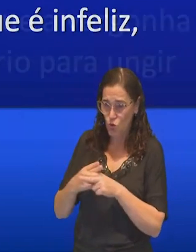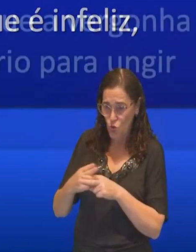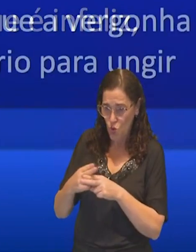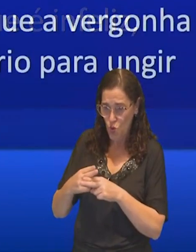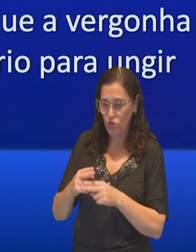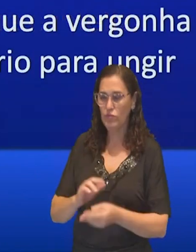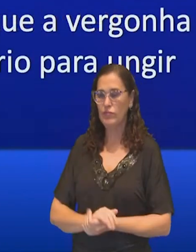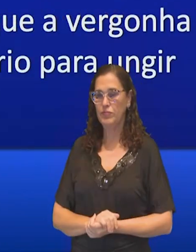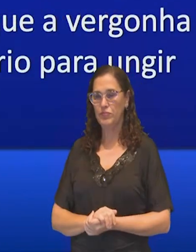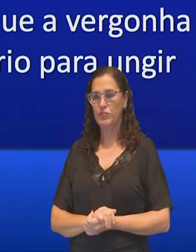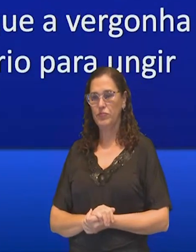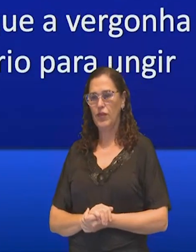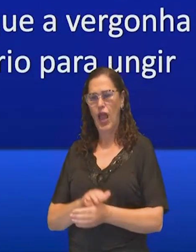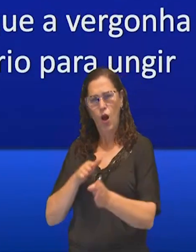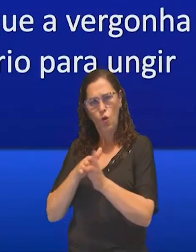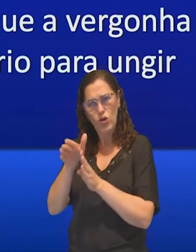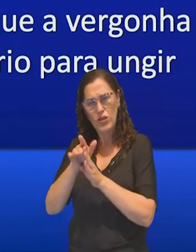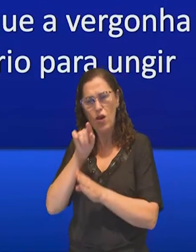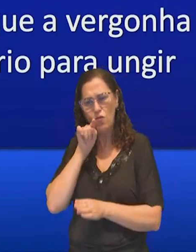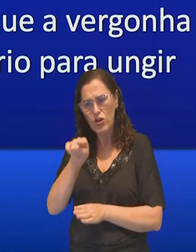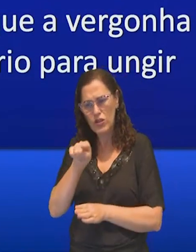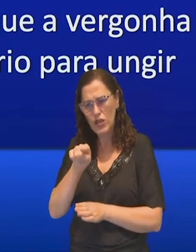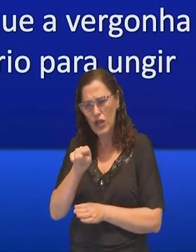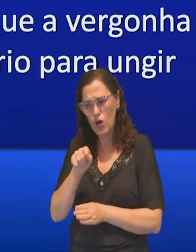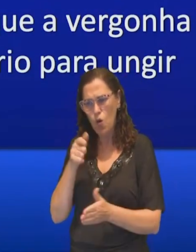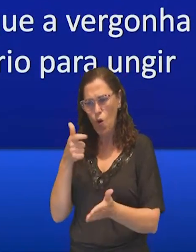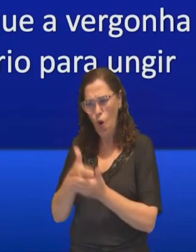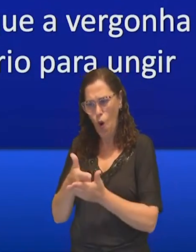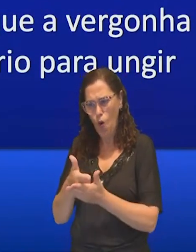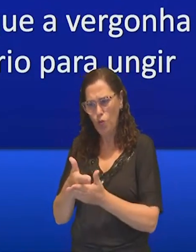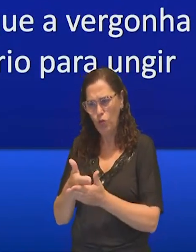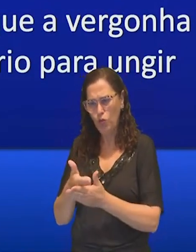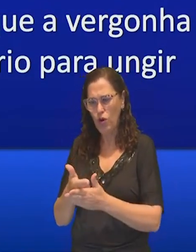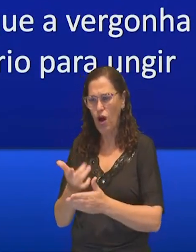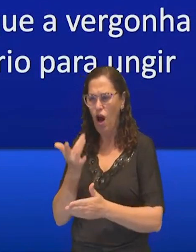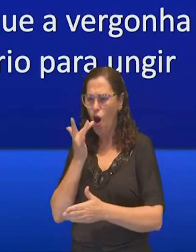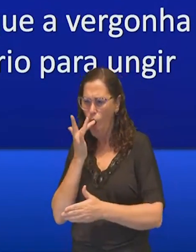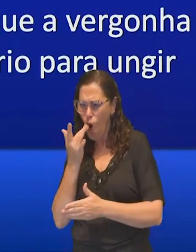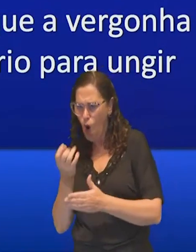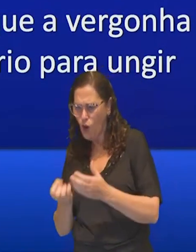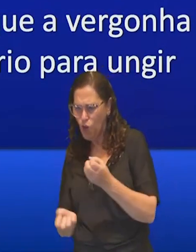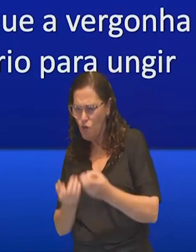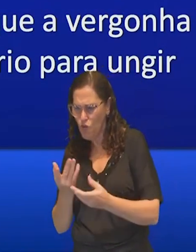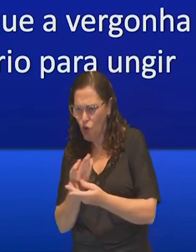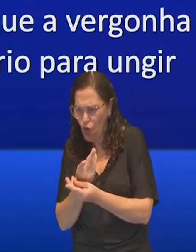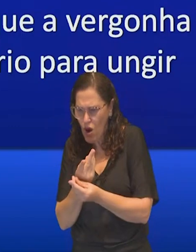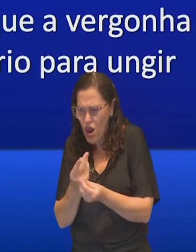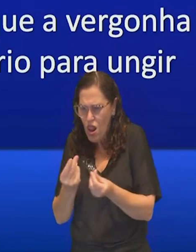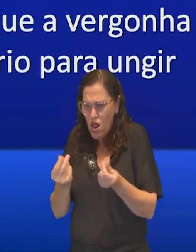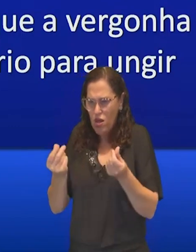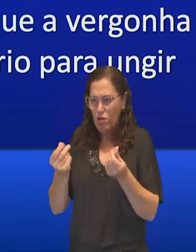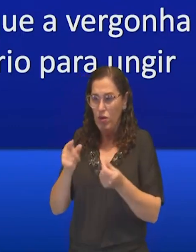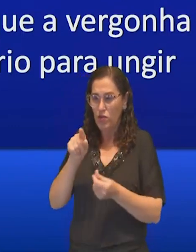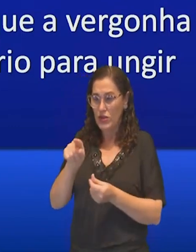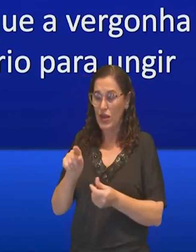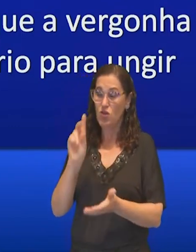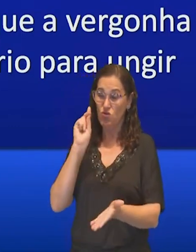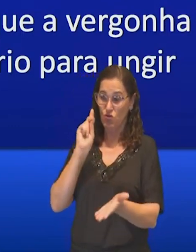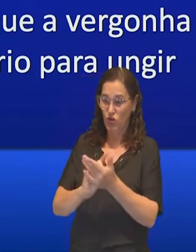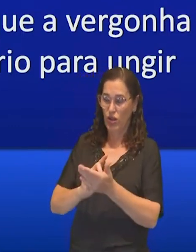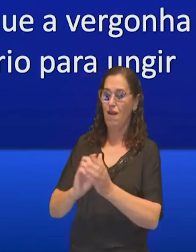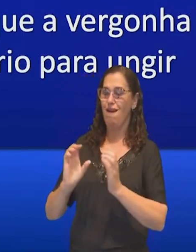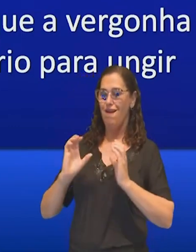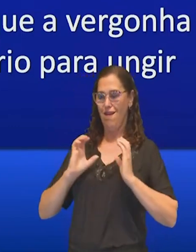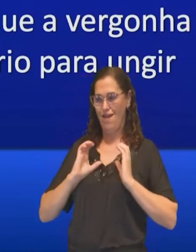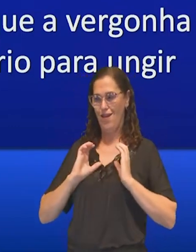nu. Aconselho que você compre de mim ouro refinado pelo fogo, para que você seja de fato